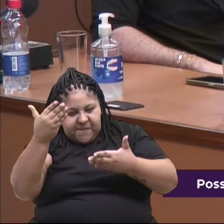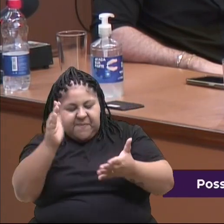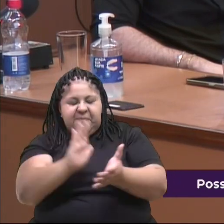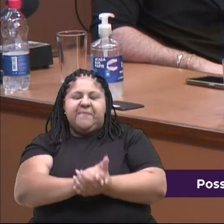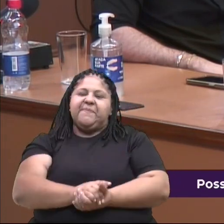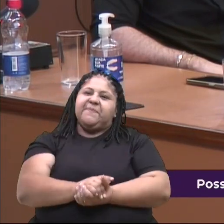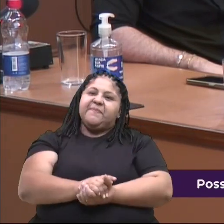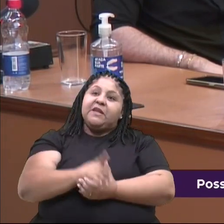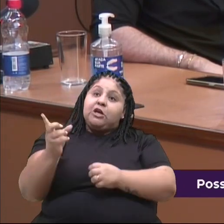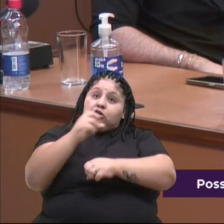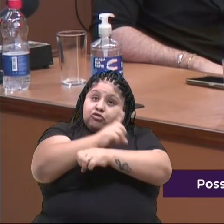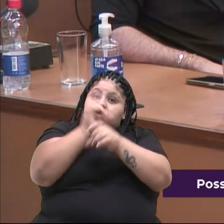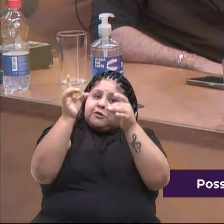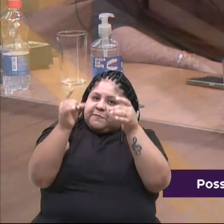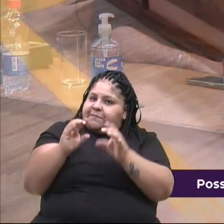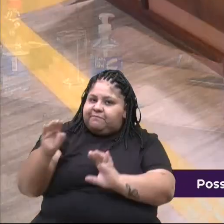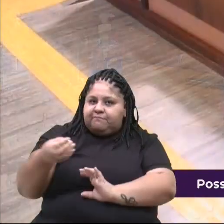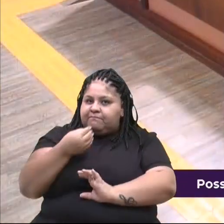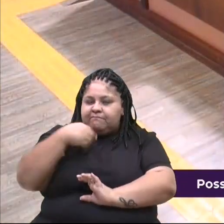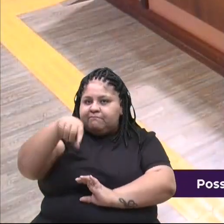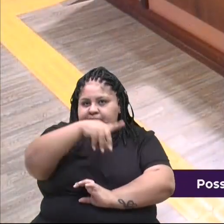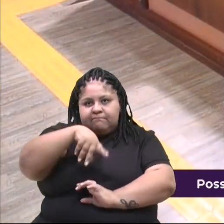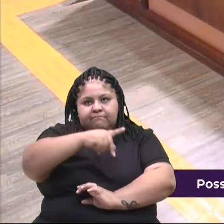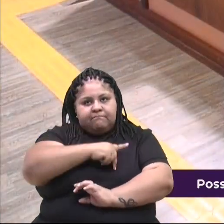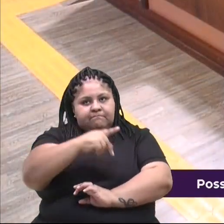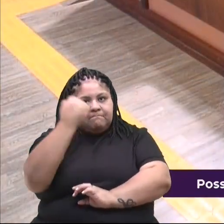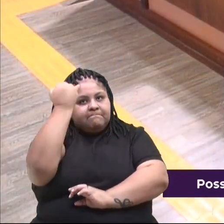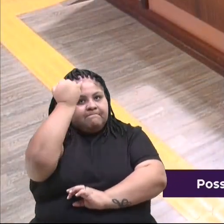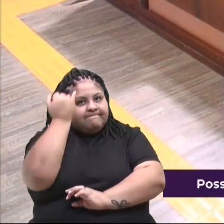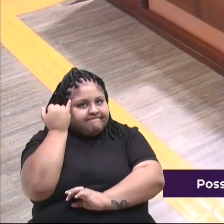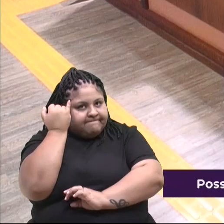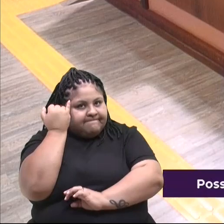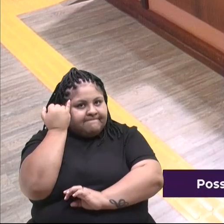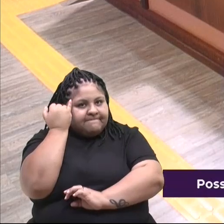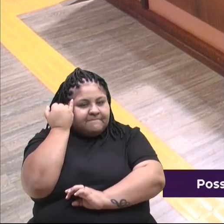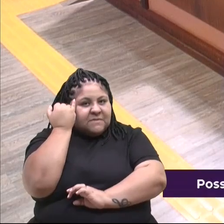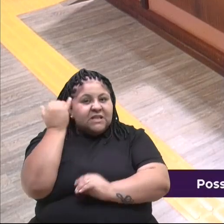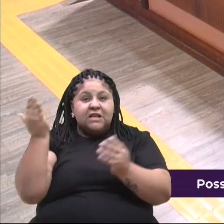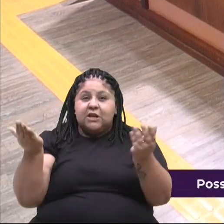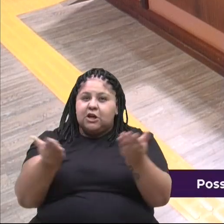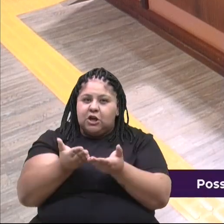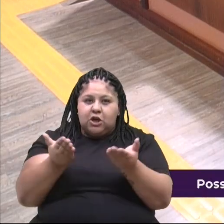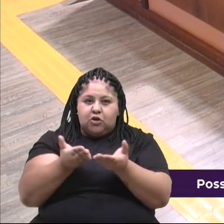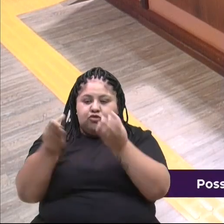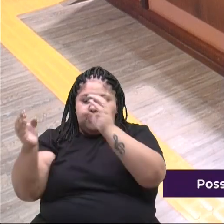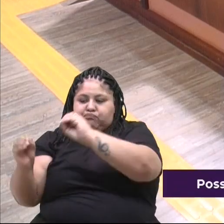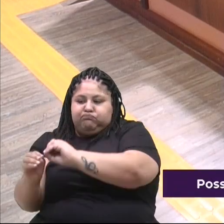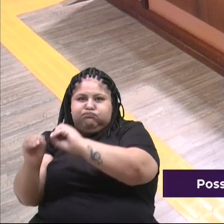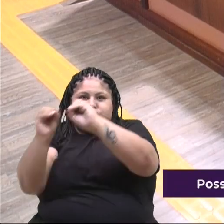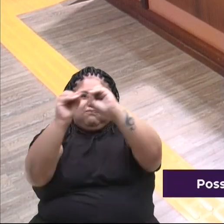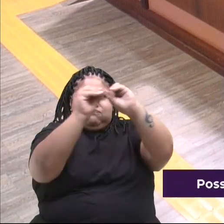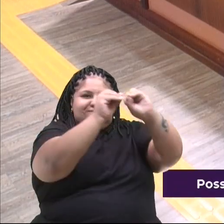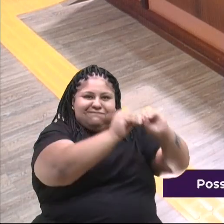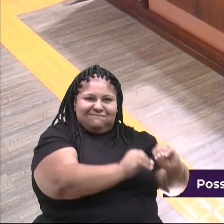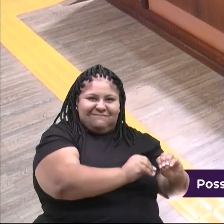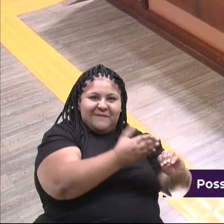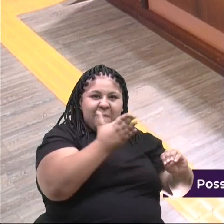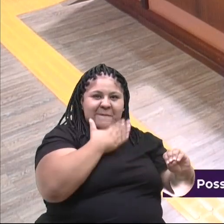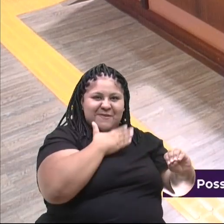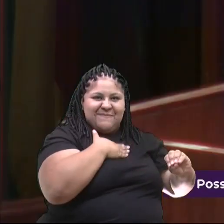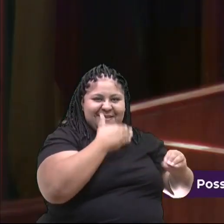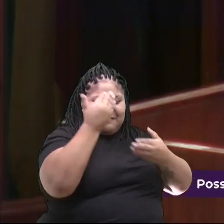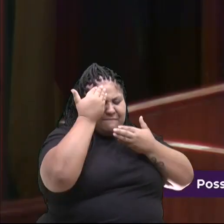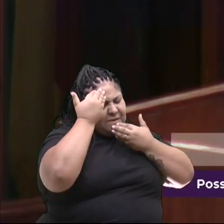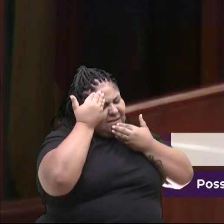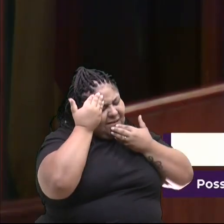especial, obviamente, ao nosso presidente, Zé D'Ambros, que hoje nos passa o bastão. Muito obrigada.